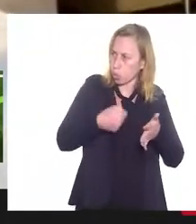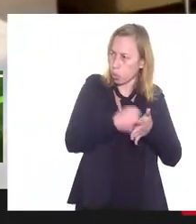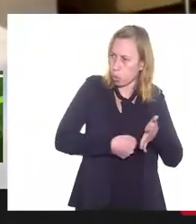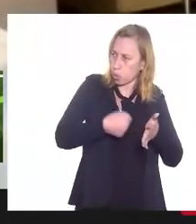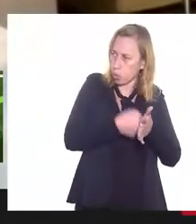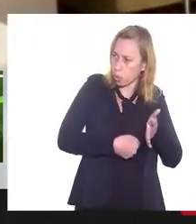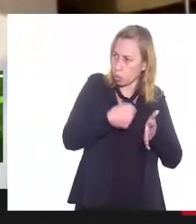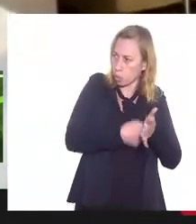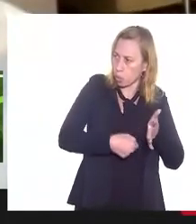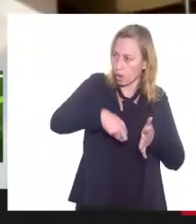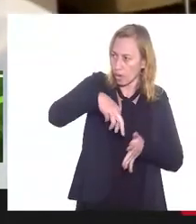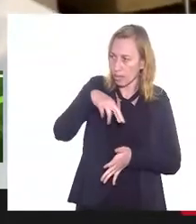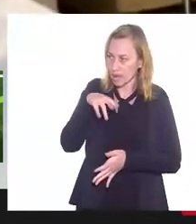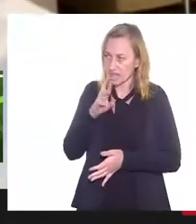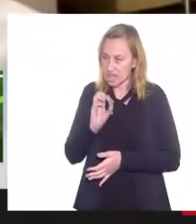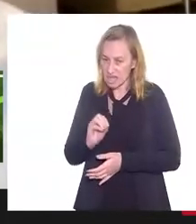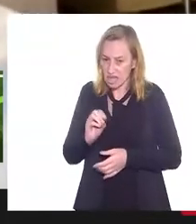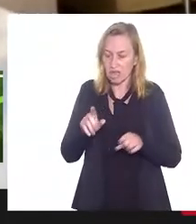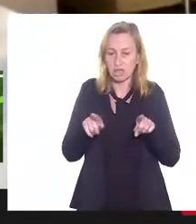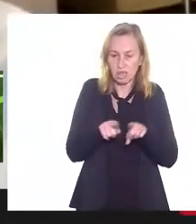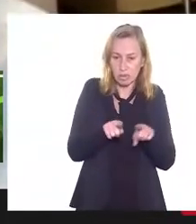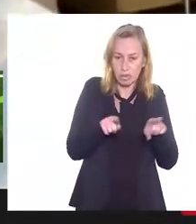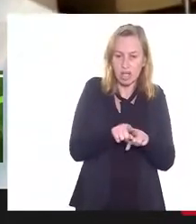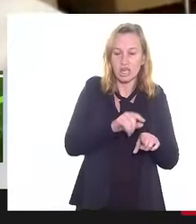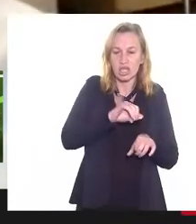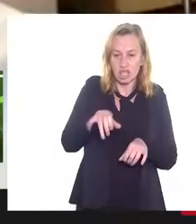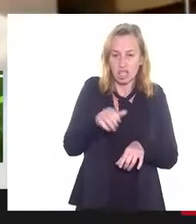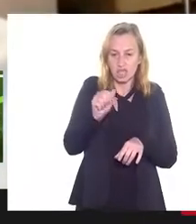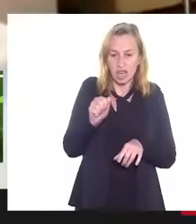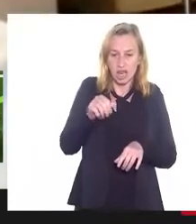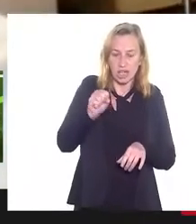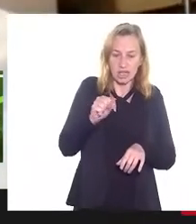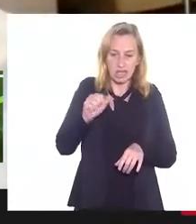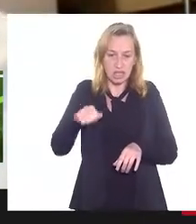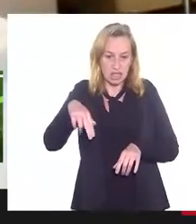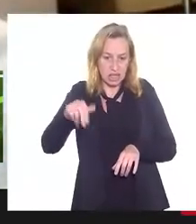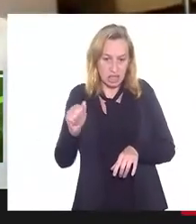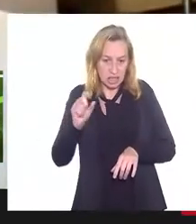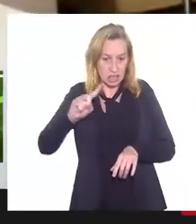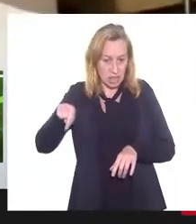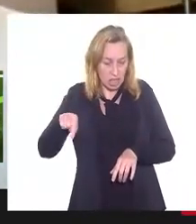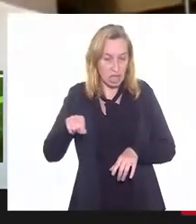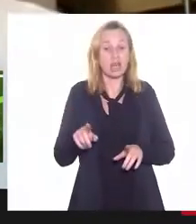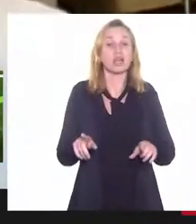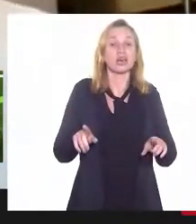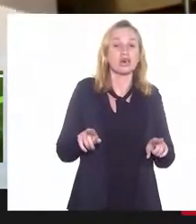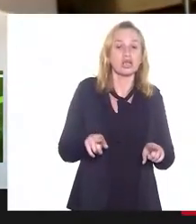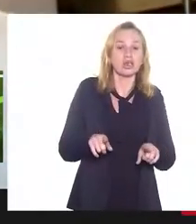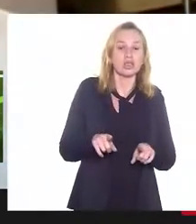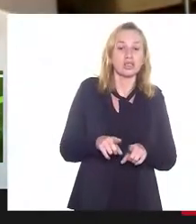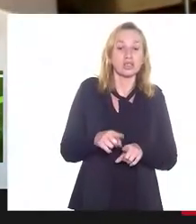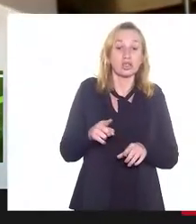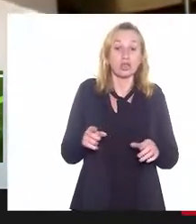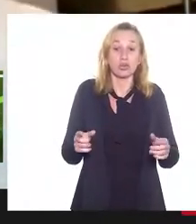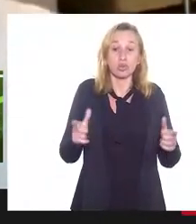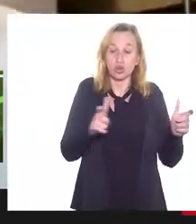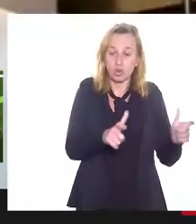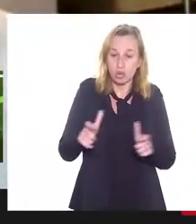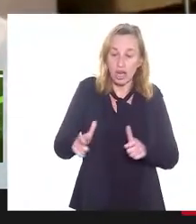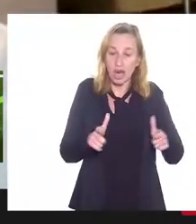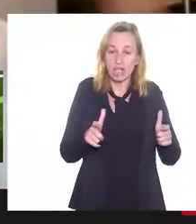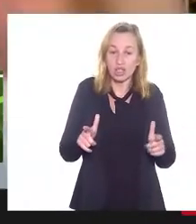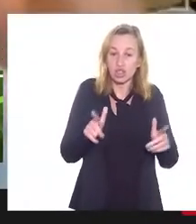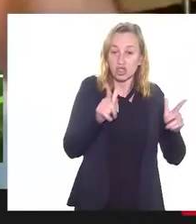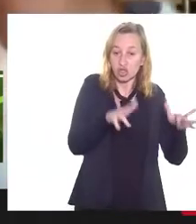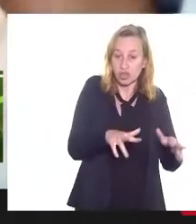lutador, Marcelo. O Jassanã é um lutador, Jassanã Gonçalves. Às vezes a gente está em campos opostos, em partidos,